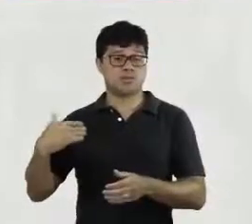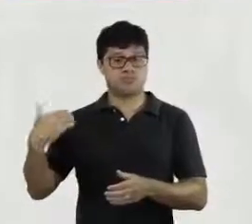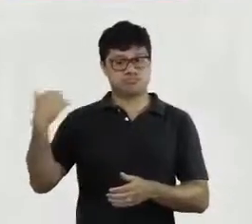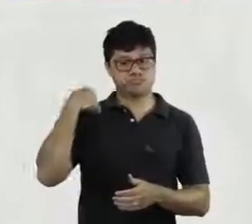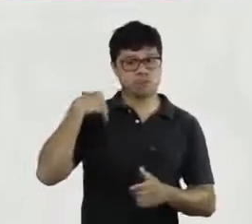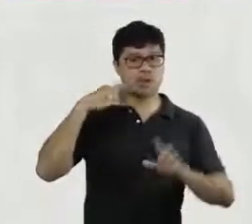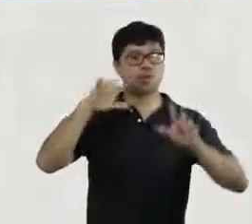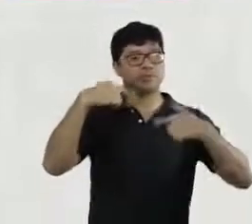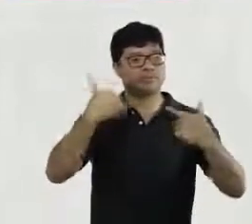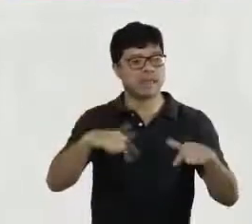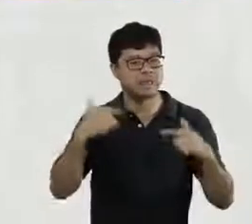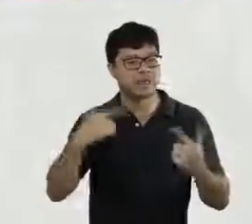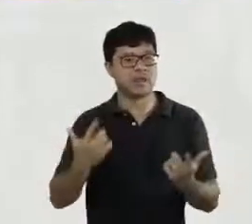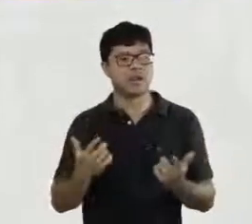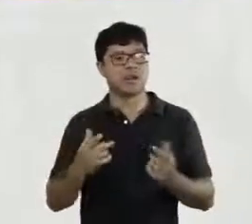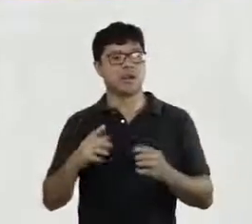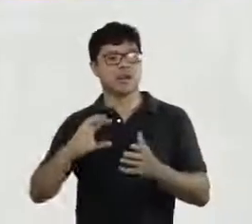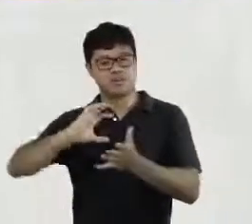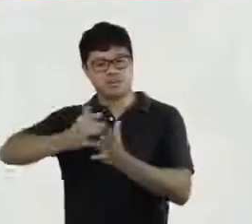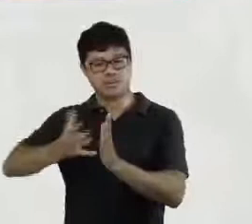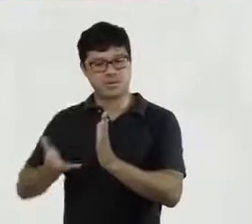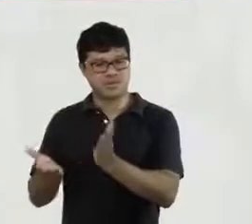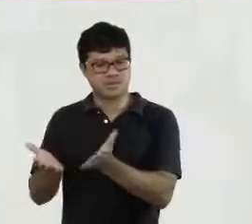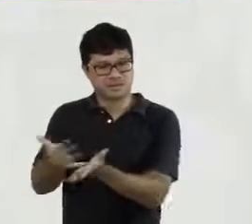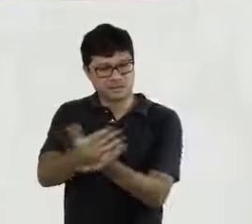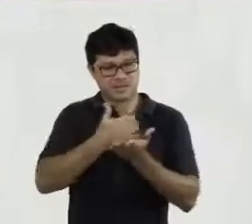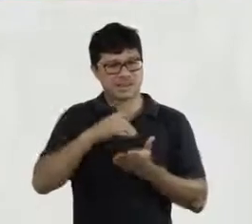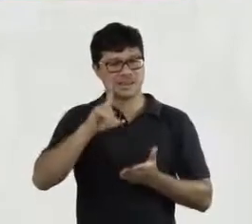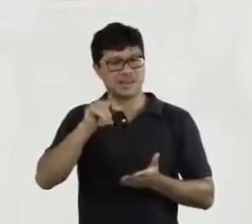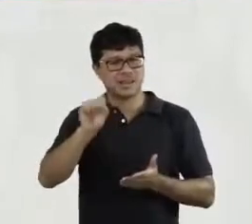né, de serviços. A base de dados